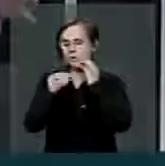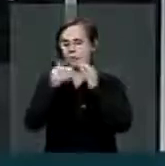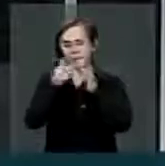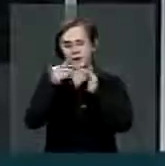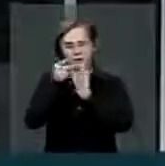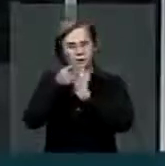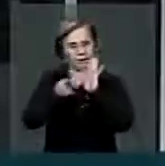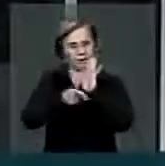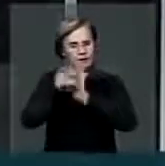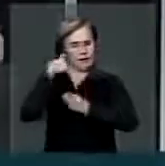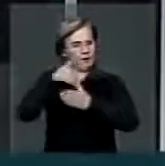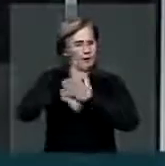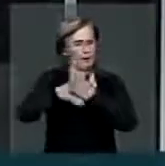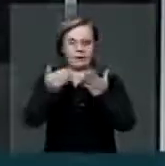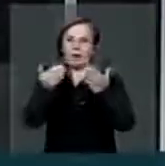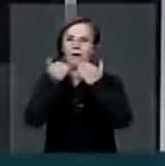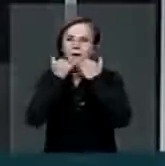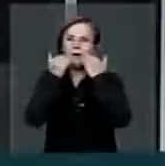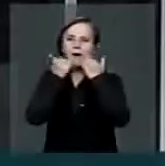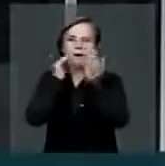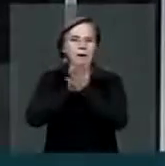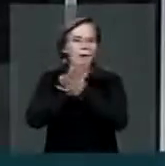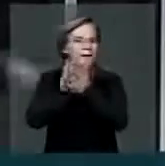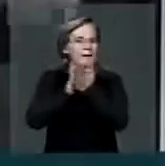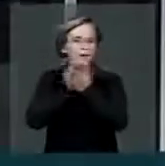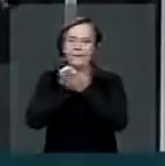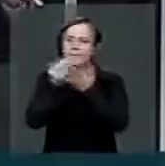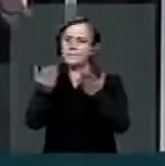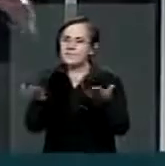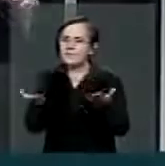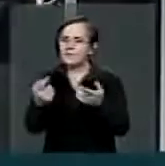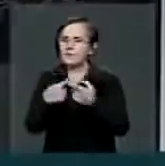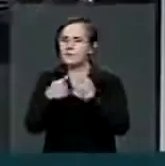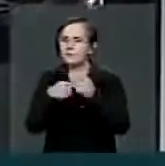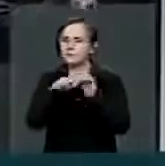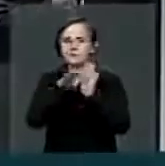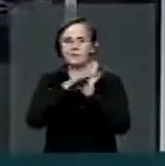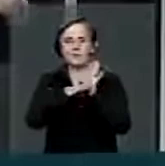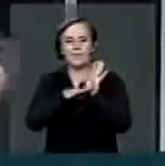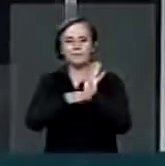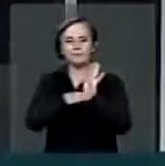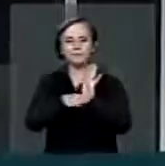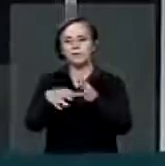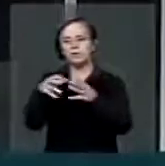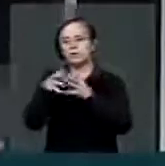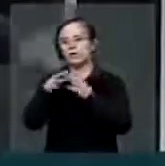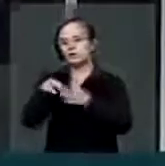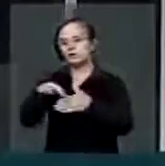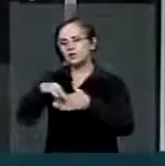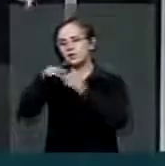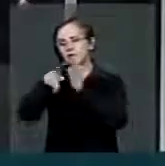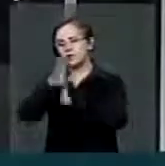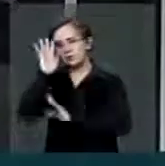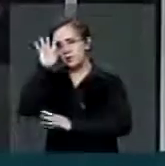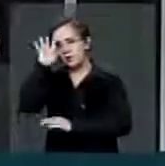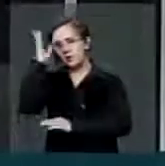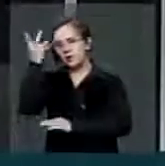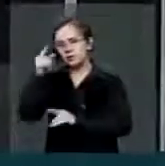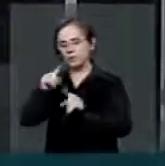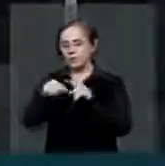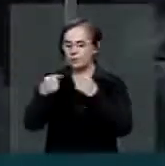votado, isso não tem nenhuma consequência prática. Porque a pauta é definida pelo Colégio de Líderes, numa reunião com a